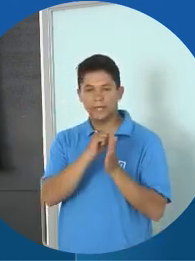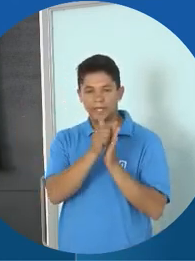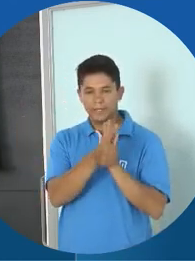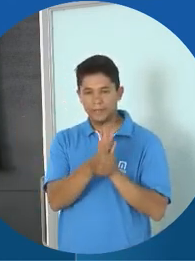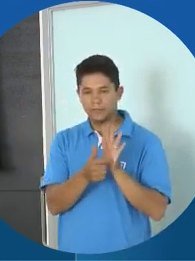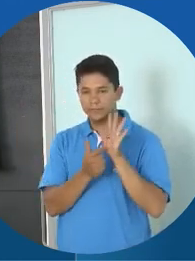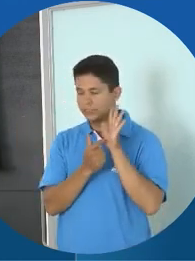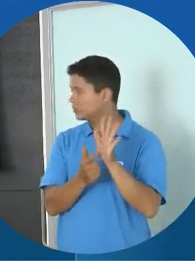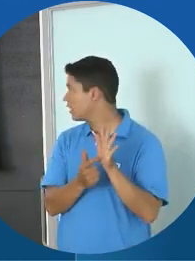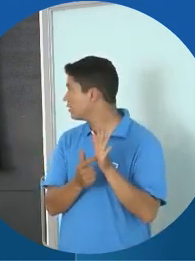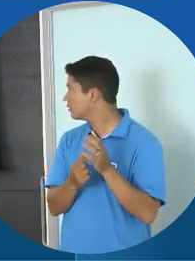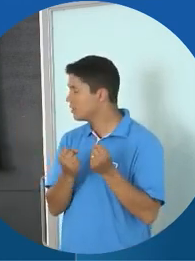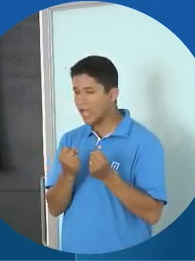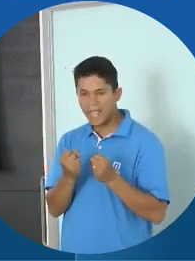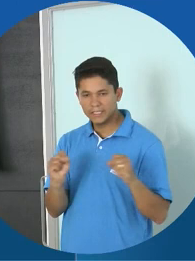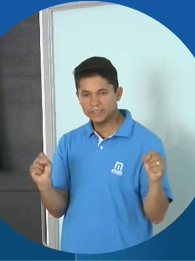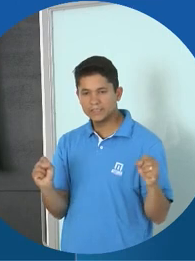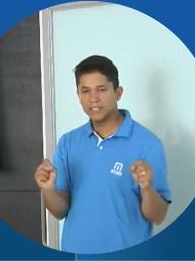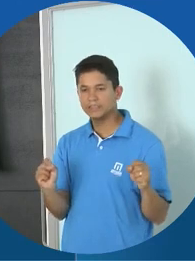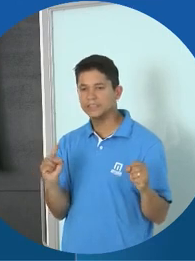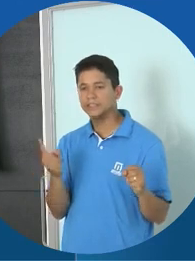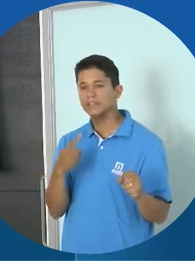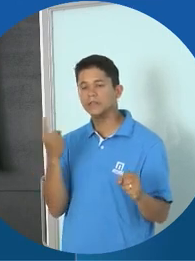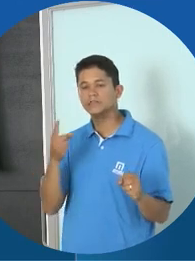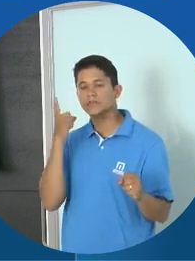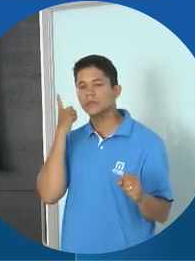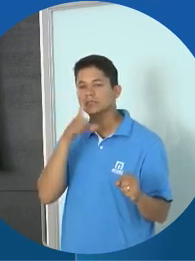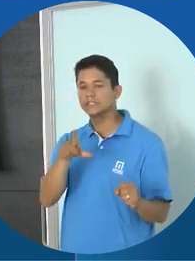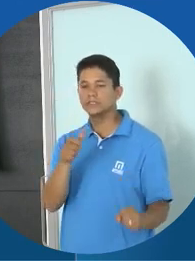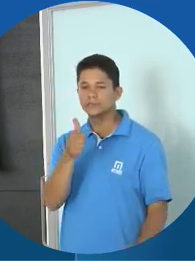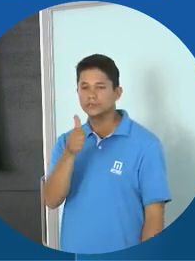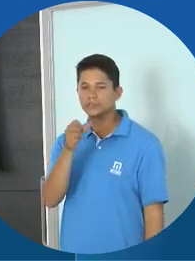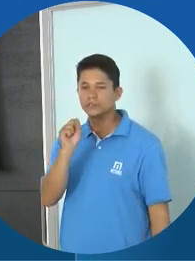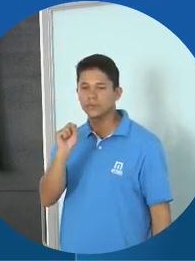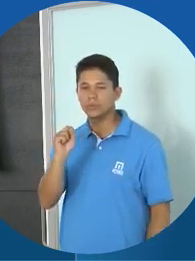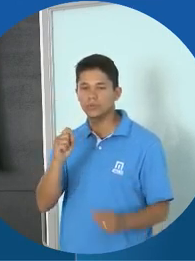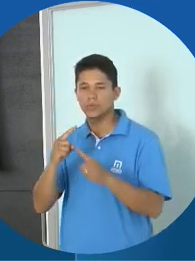temos um ganho de resistência aí, que a gente alcançou 18 contra